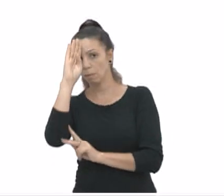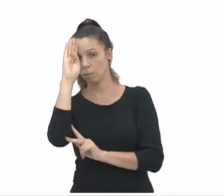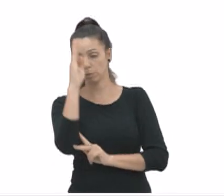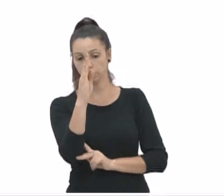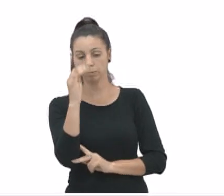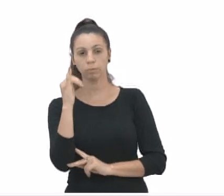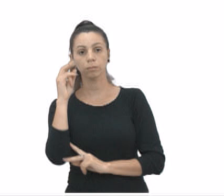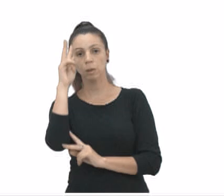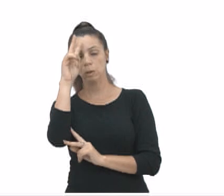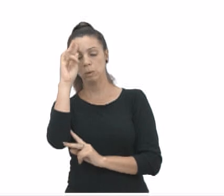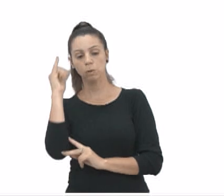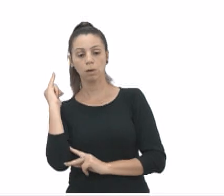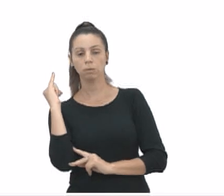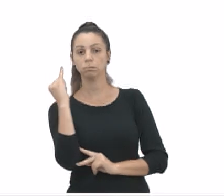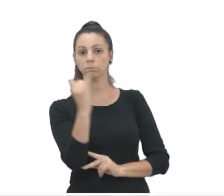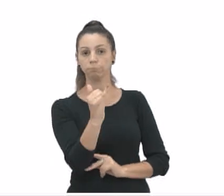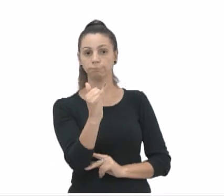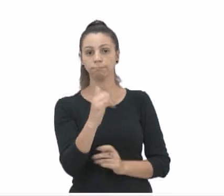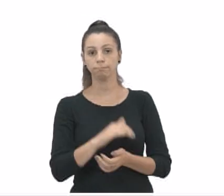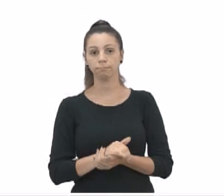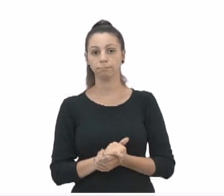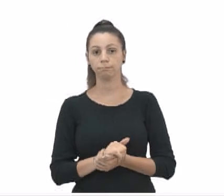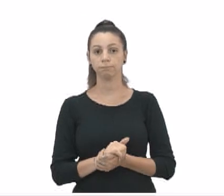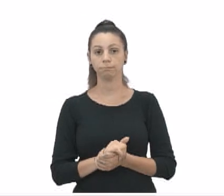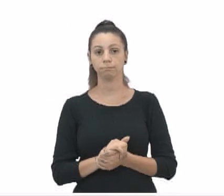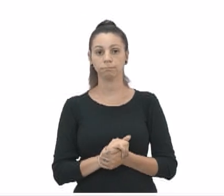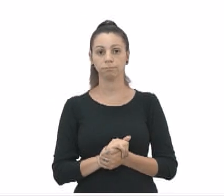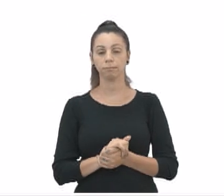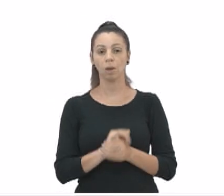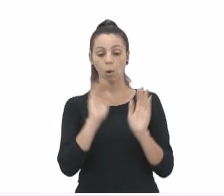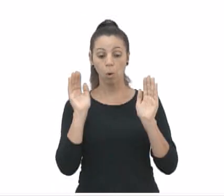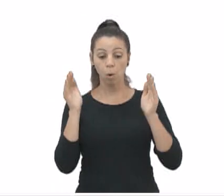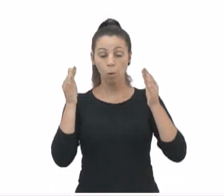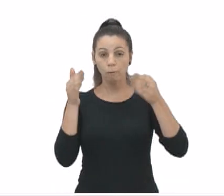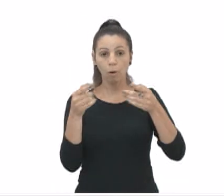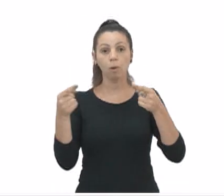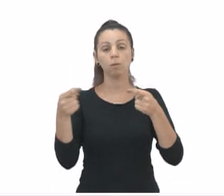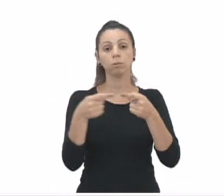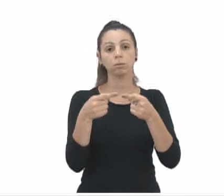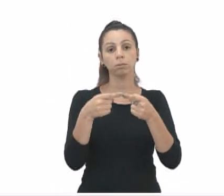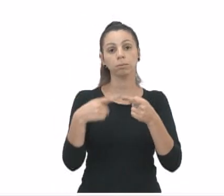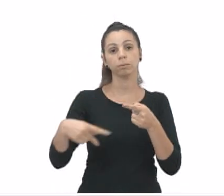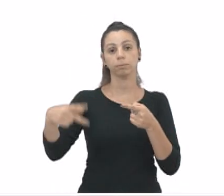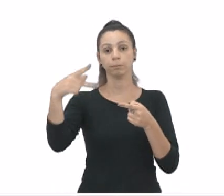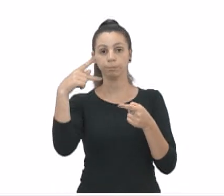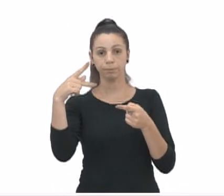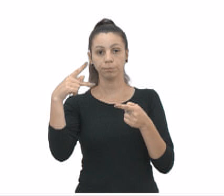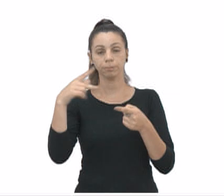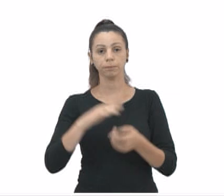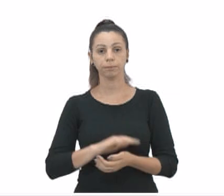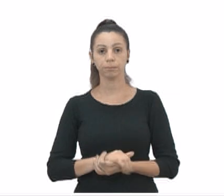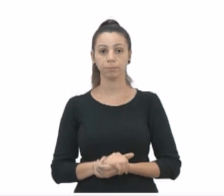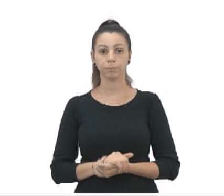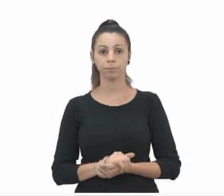história, então o foco narrativo na primeira pessoa, que a gente viu o exemplo do Felicidade